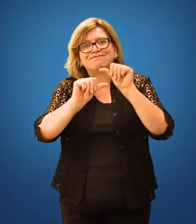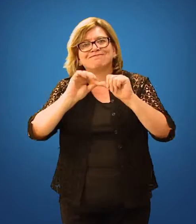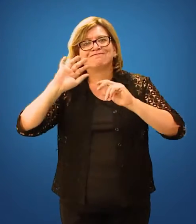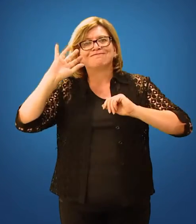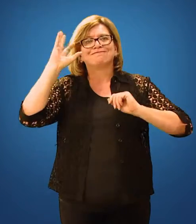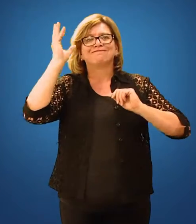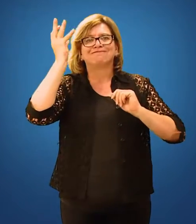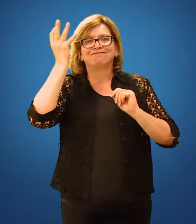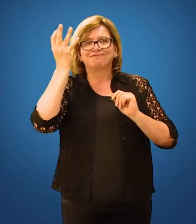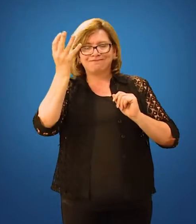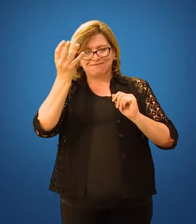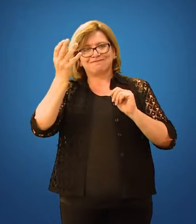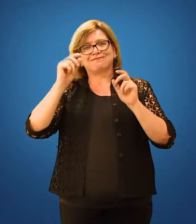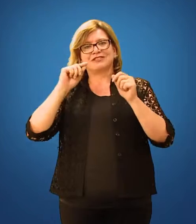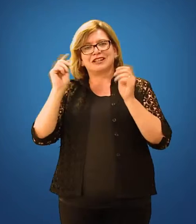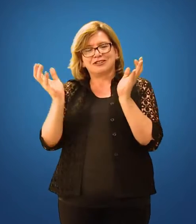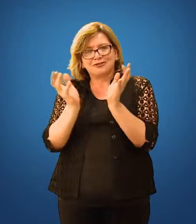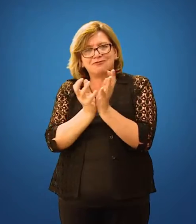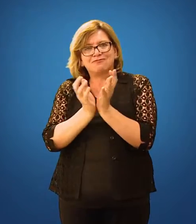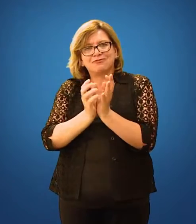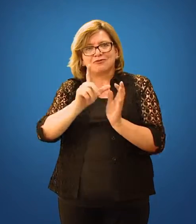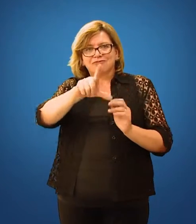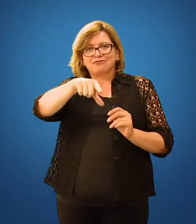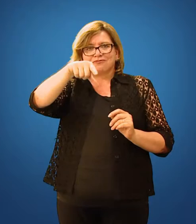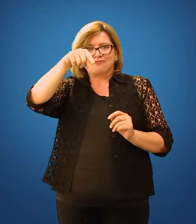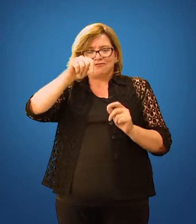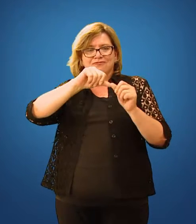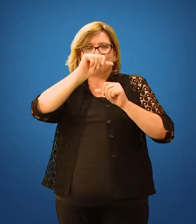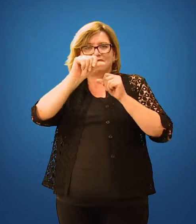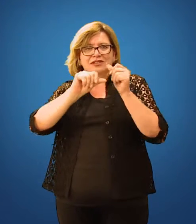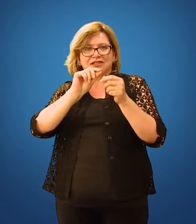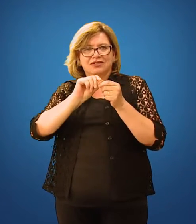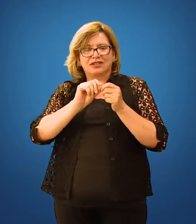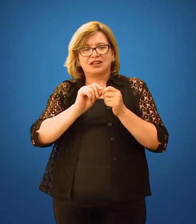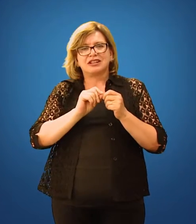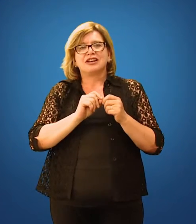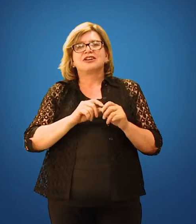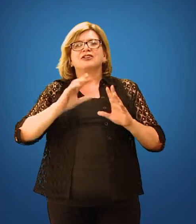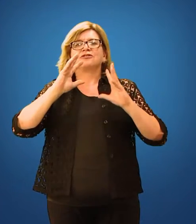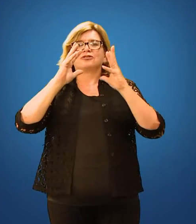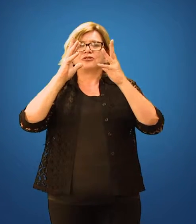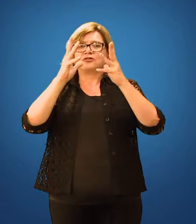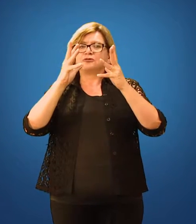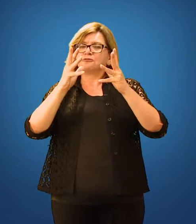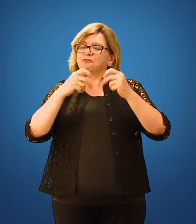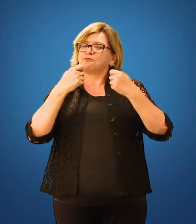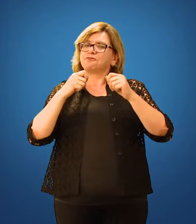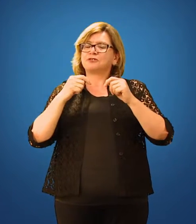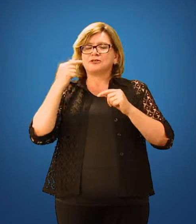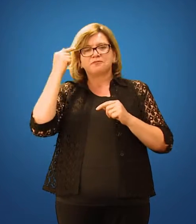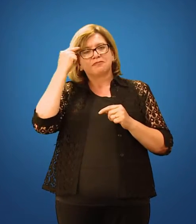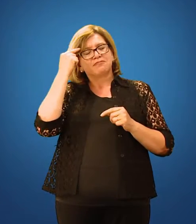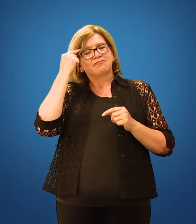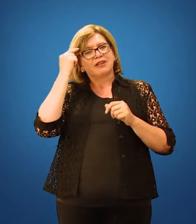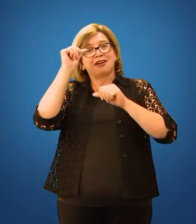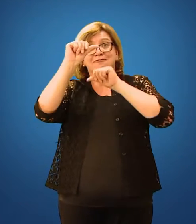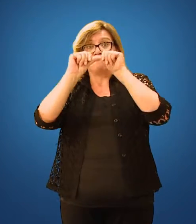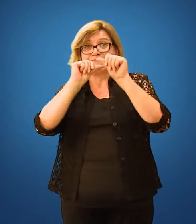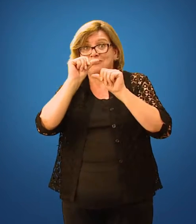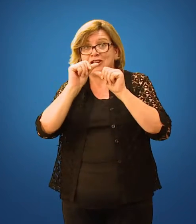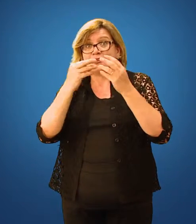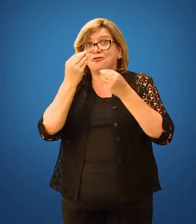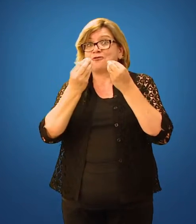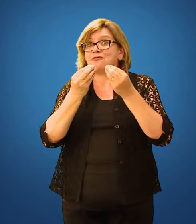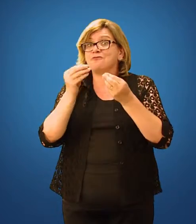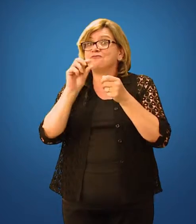pretende que foram traçadas em coletivo. Como eu falei, vai exigir mudanças na forma de pensar e na forma de